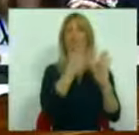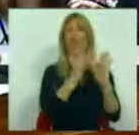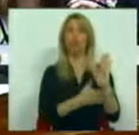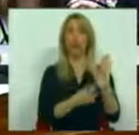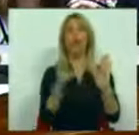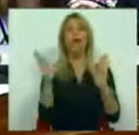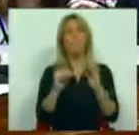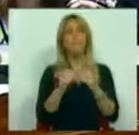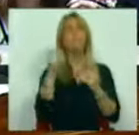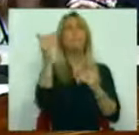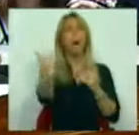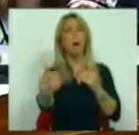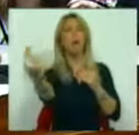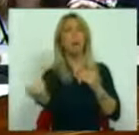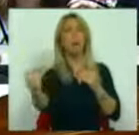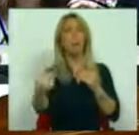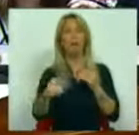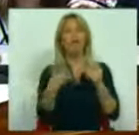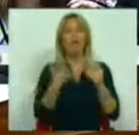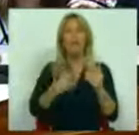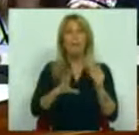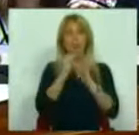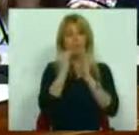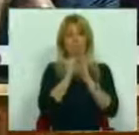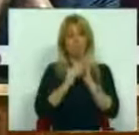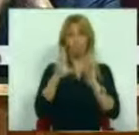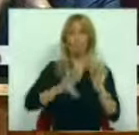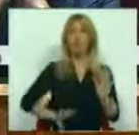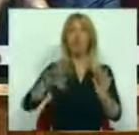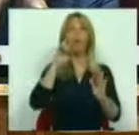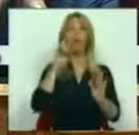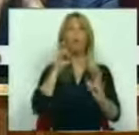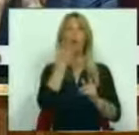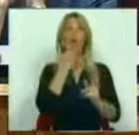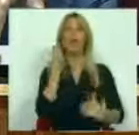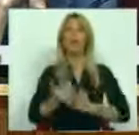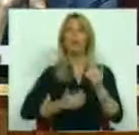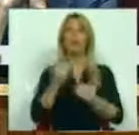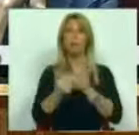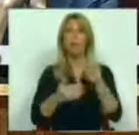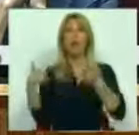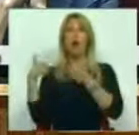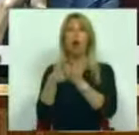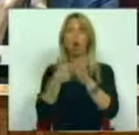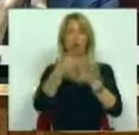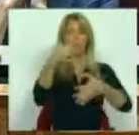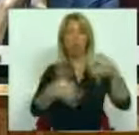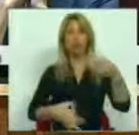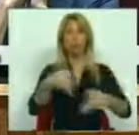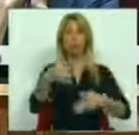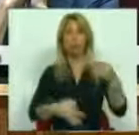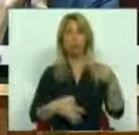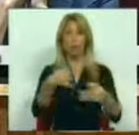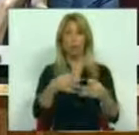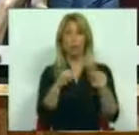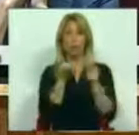vai mais além e pretende consagrar mecanismos assegurados com eficiência em ordenamentos jurídicos nos quais